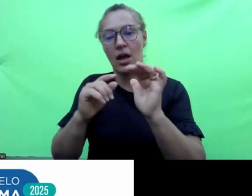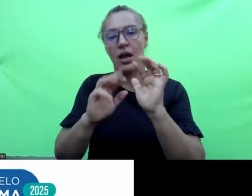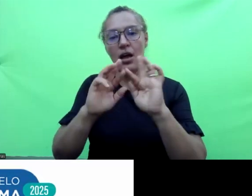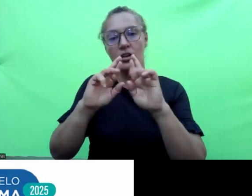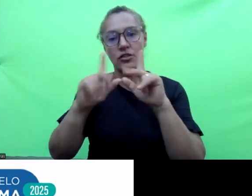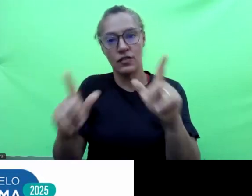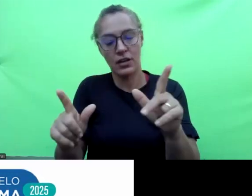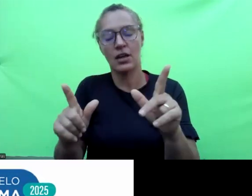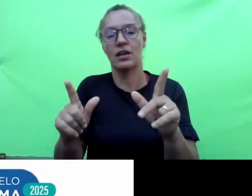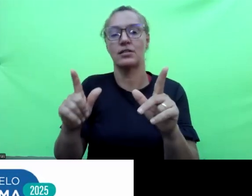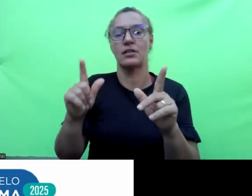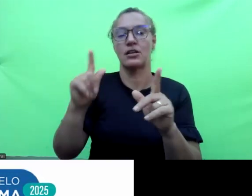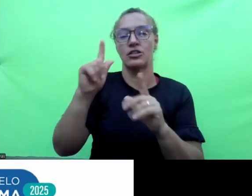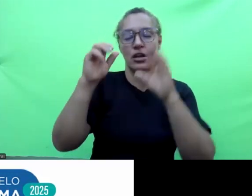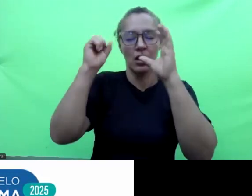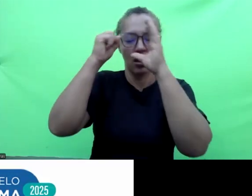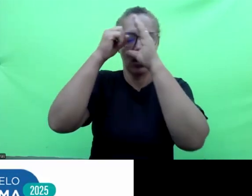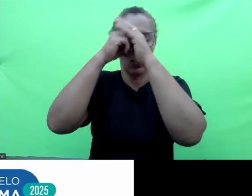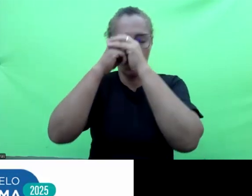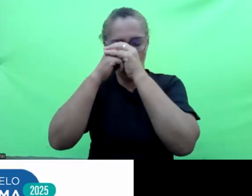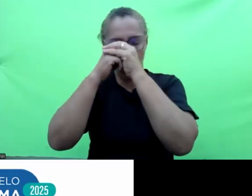um padrão um pouco diferente do defeito, né?